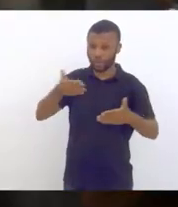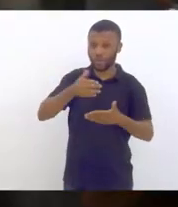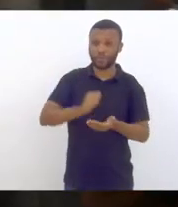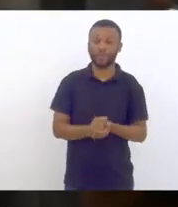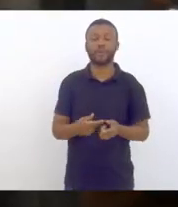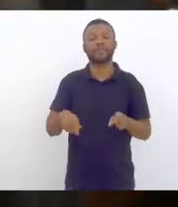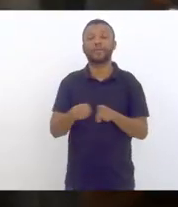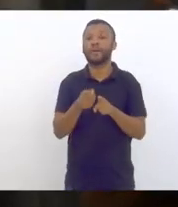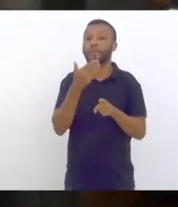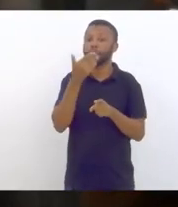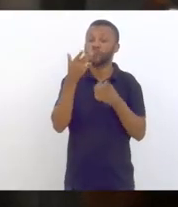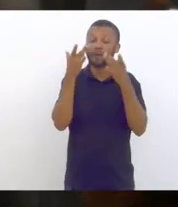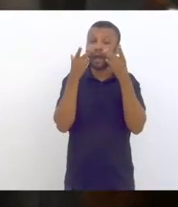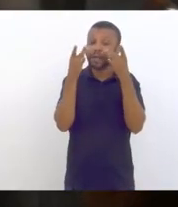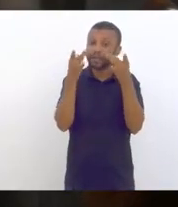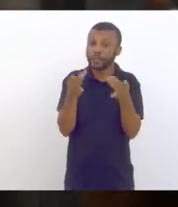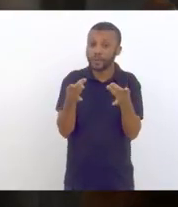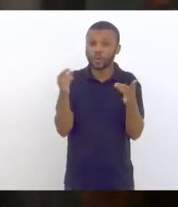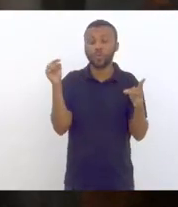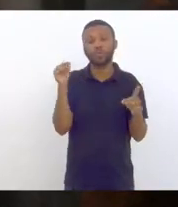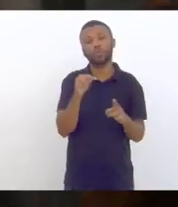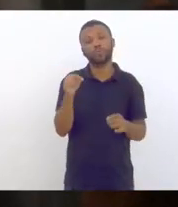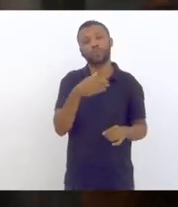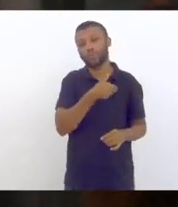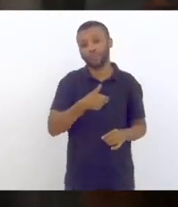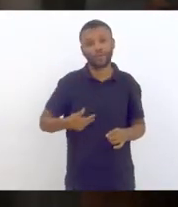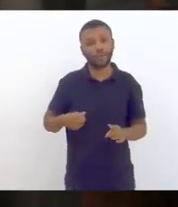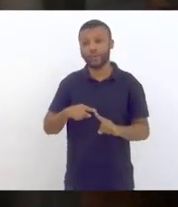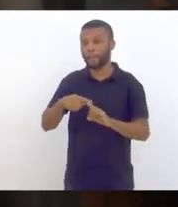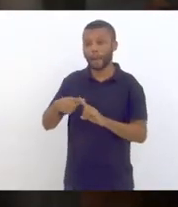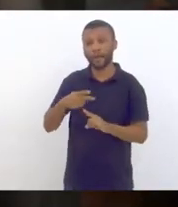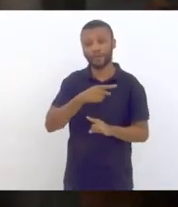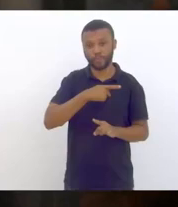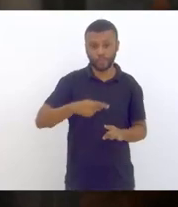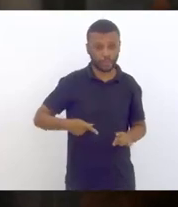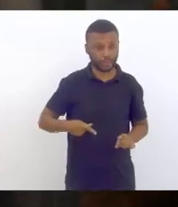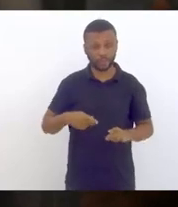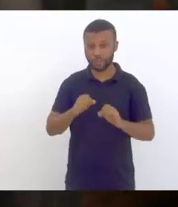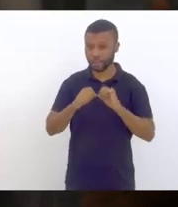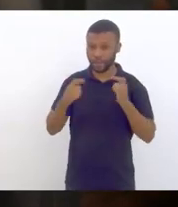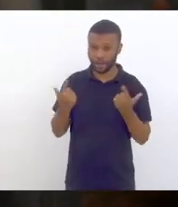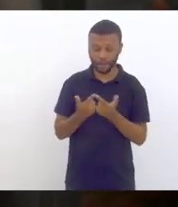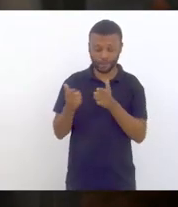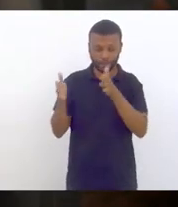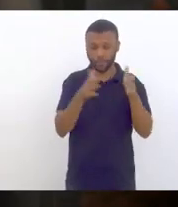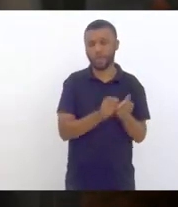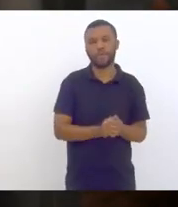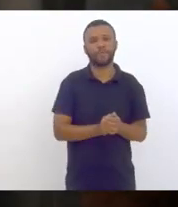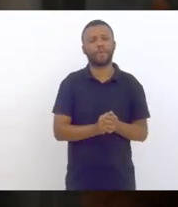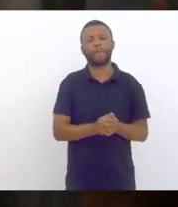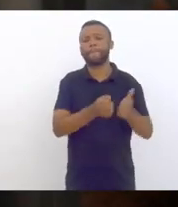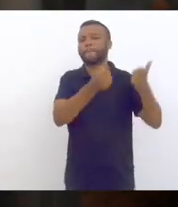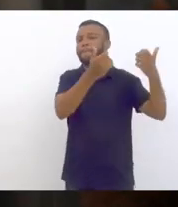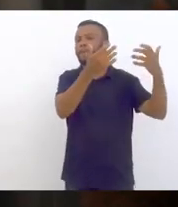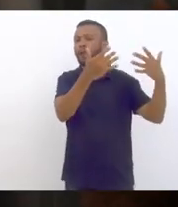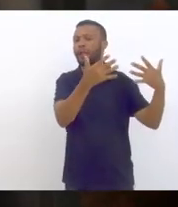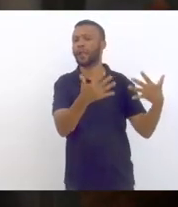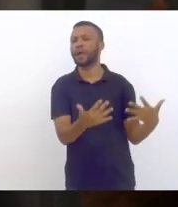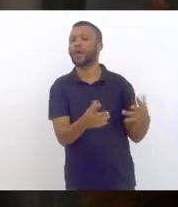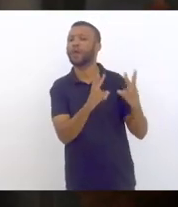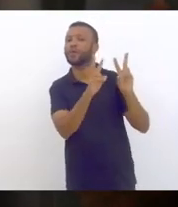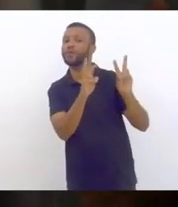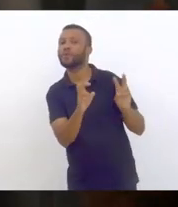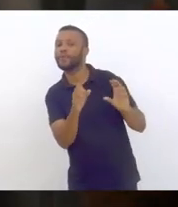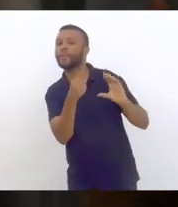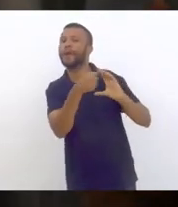a especial atenção do líder do governo do presidente eu não vou fazer comentários sobre a natureza